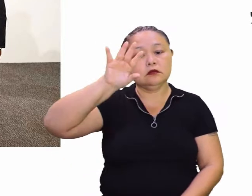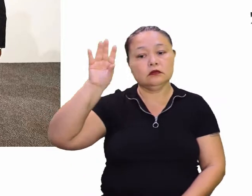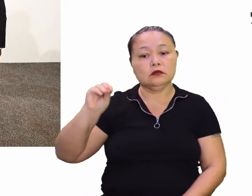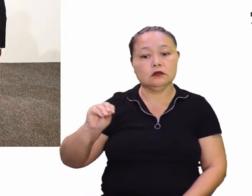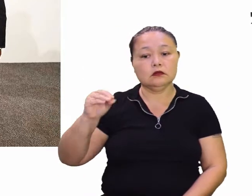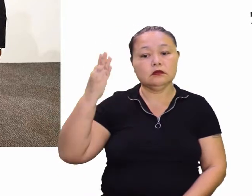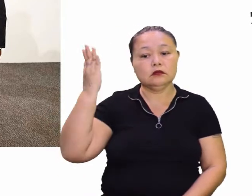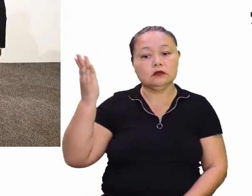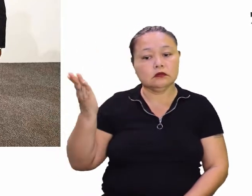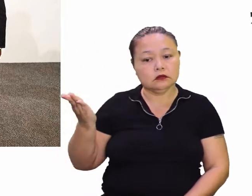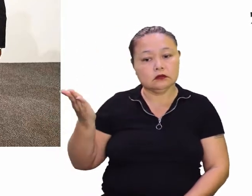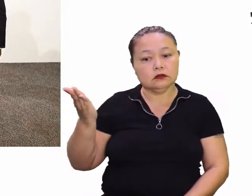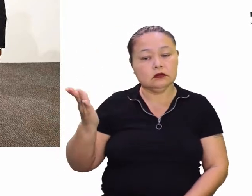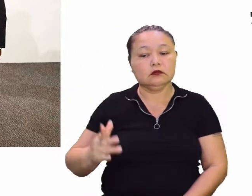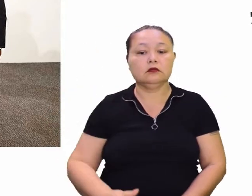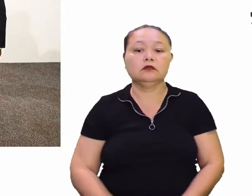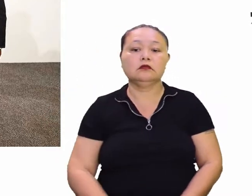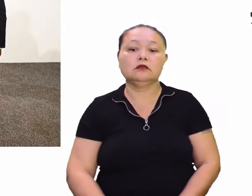Cyril Ramaphosa.